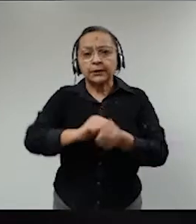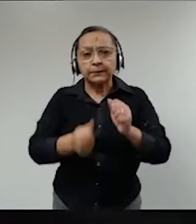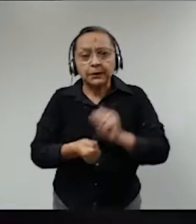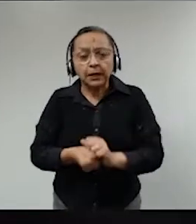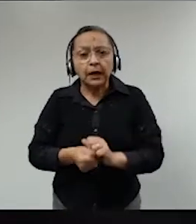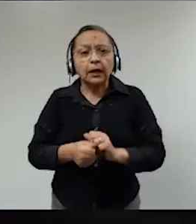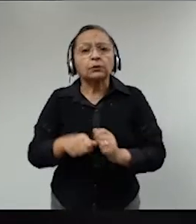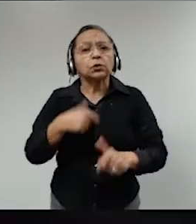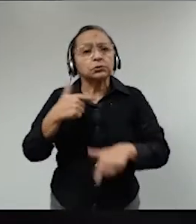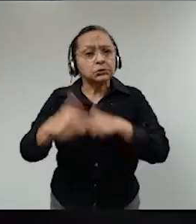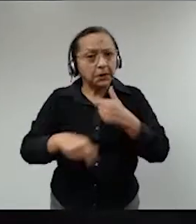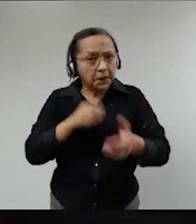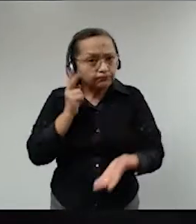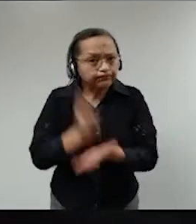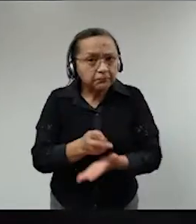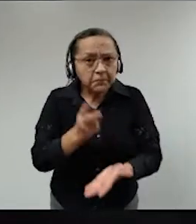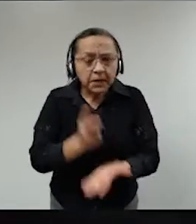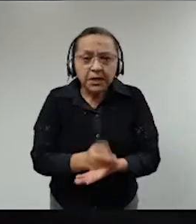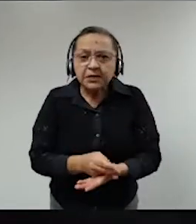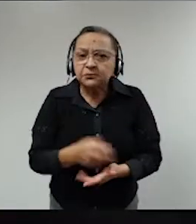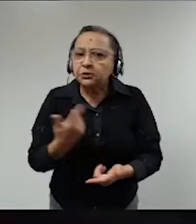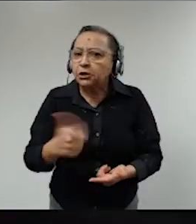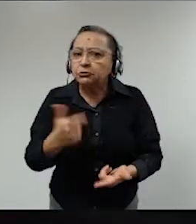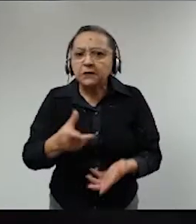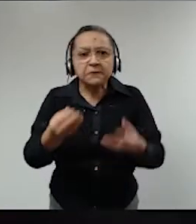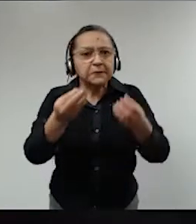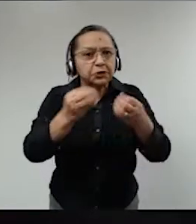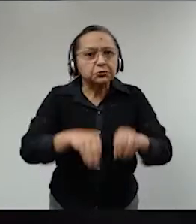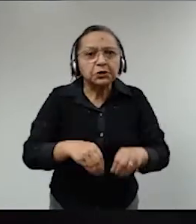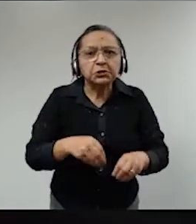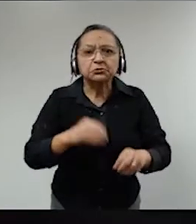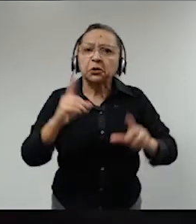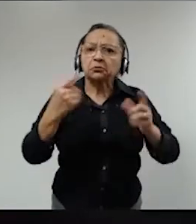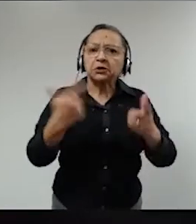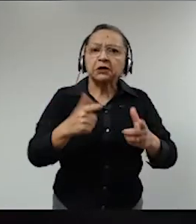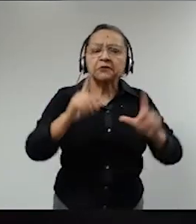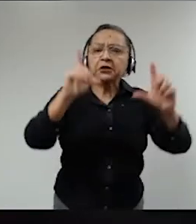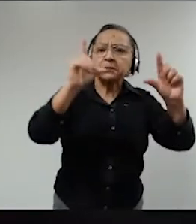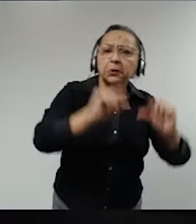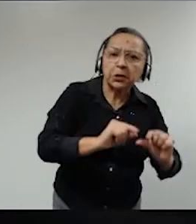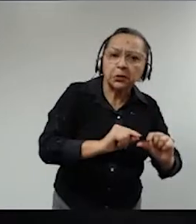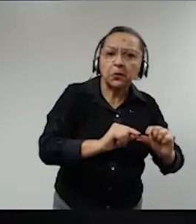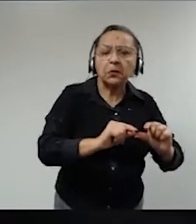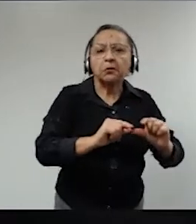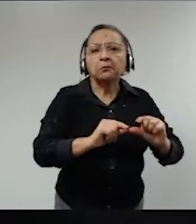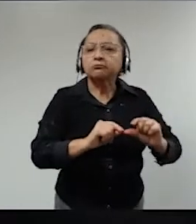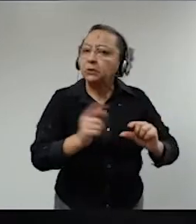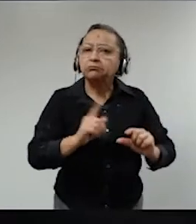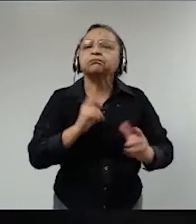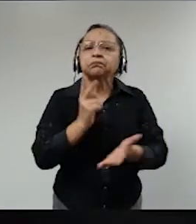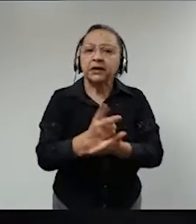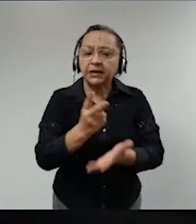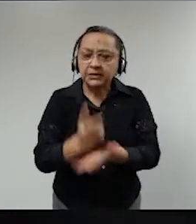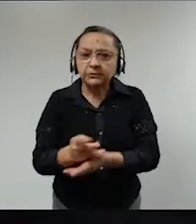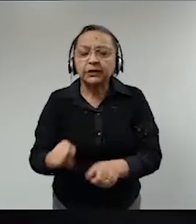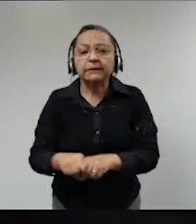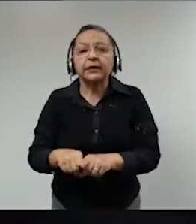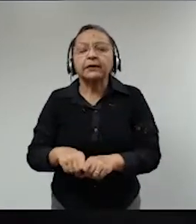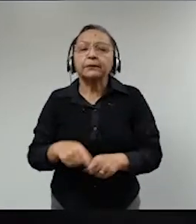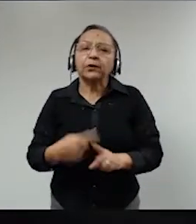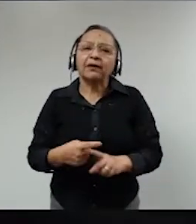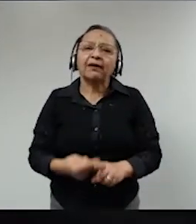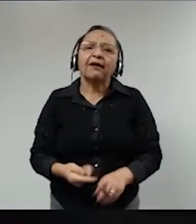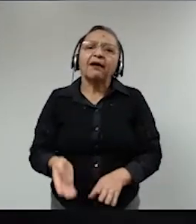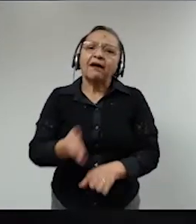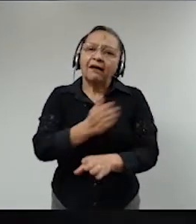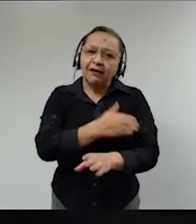de produtividade em decorrência, ou comparando com as dificuldades que enfrentamos